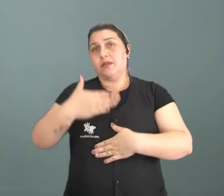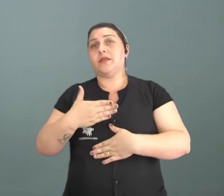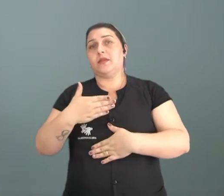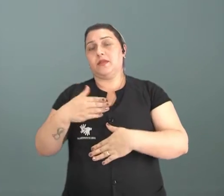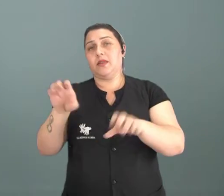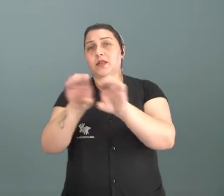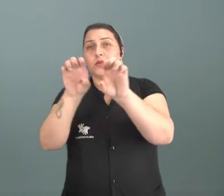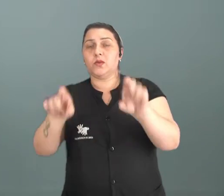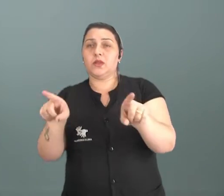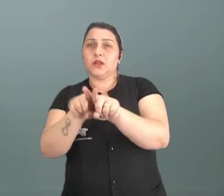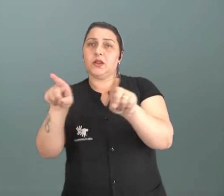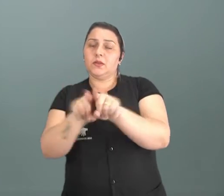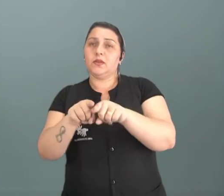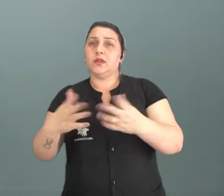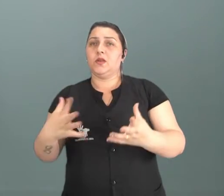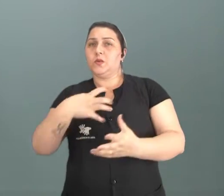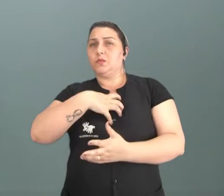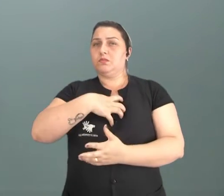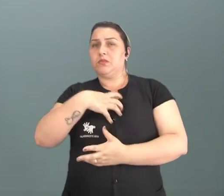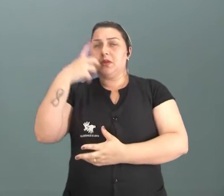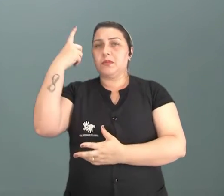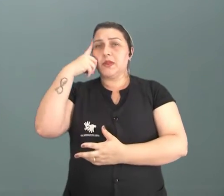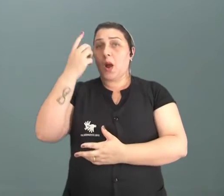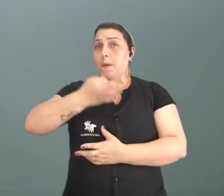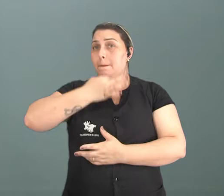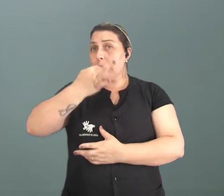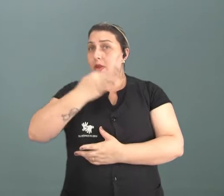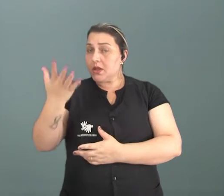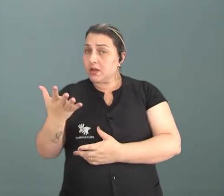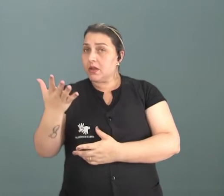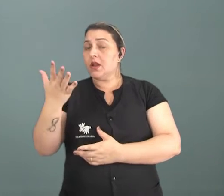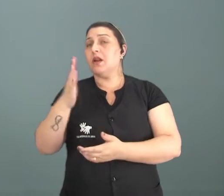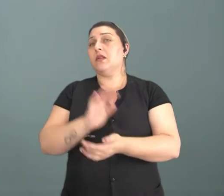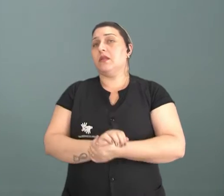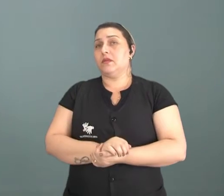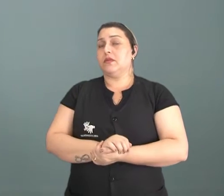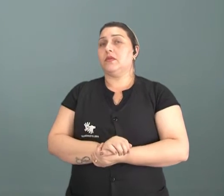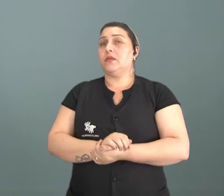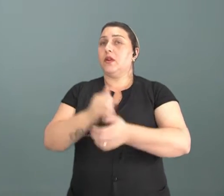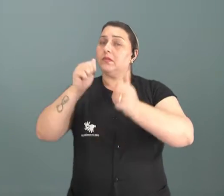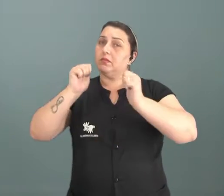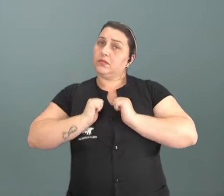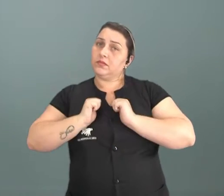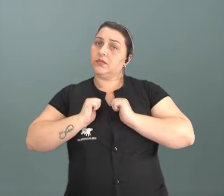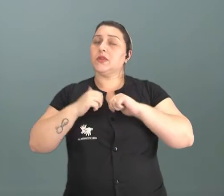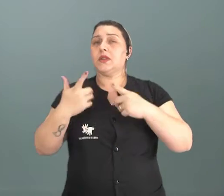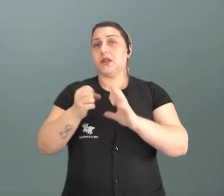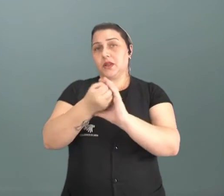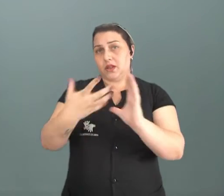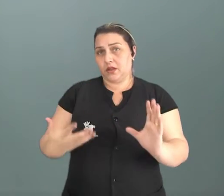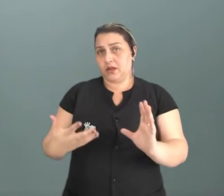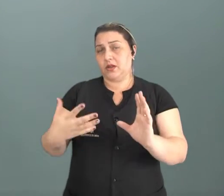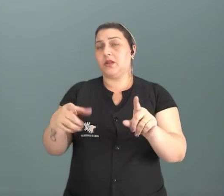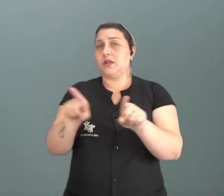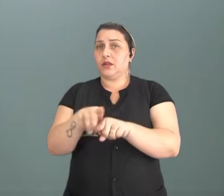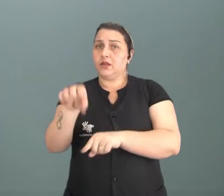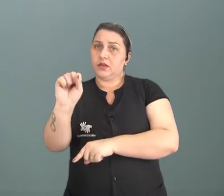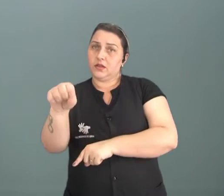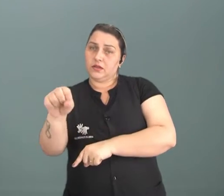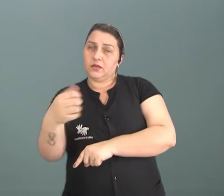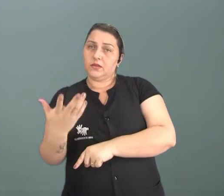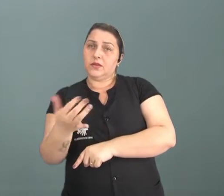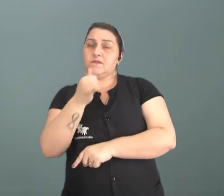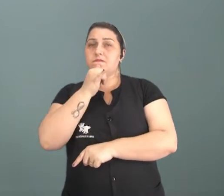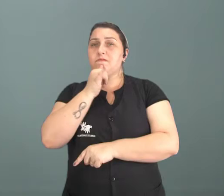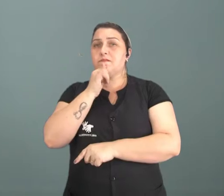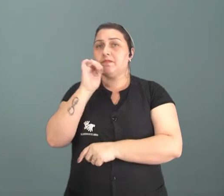estou citando, mas também a forma de pensar, forma de agir, essa também pode ser considerada característica, sim. É claro, por exemplo,